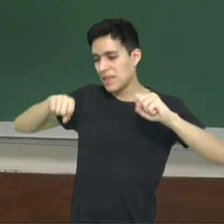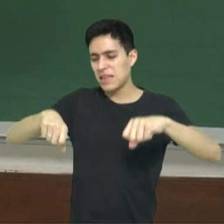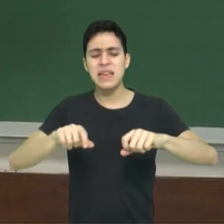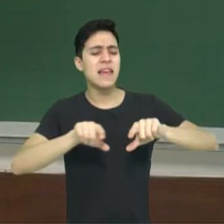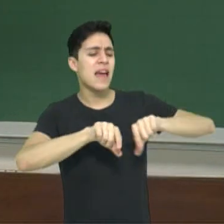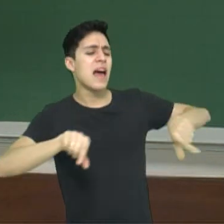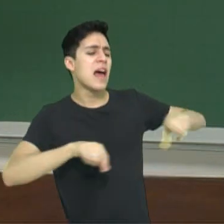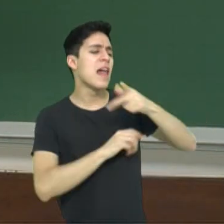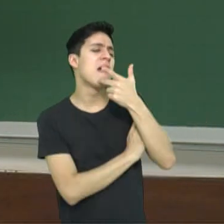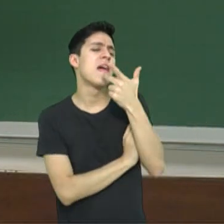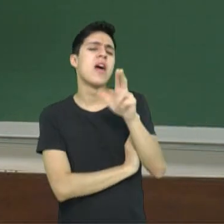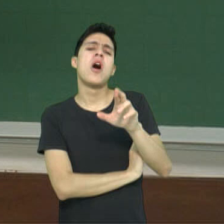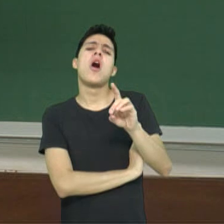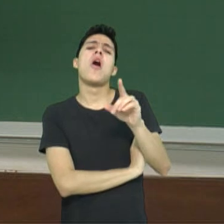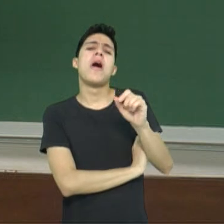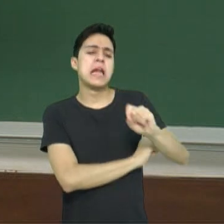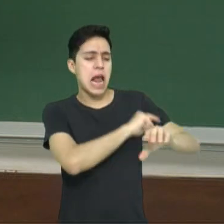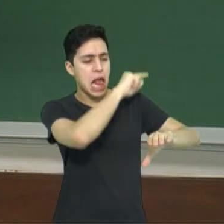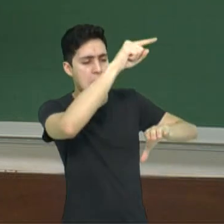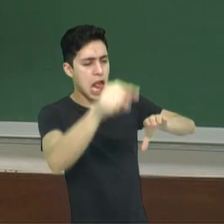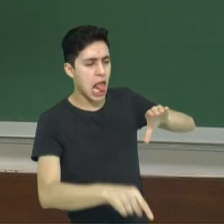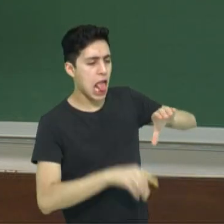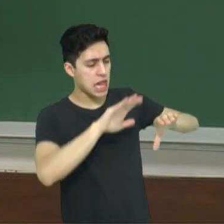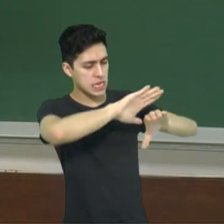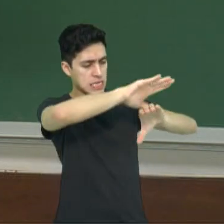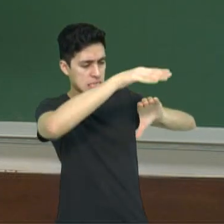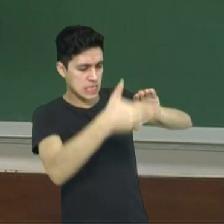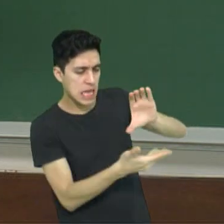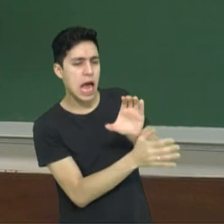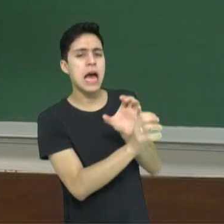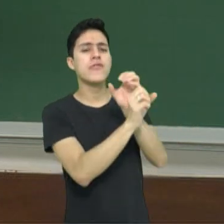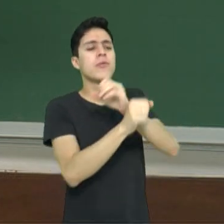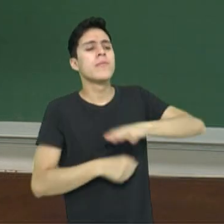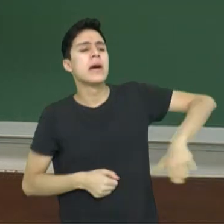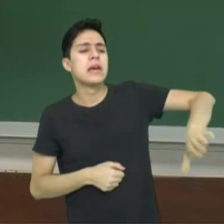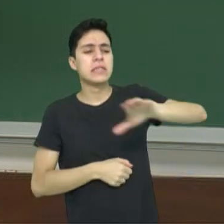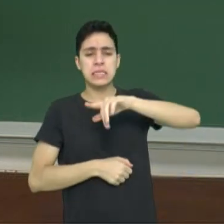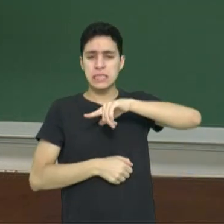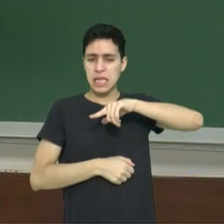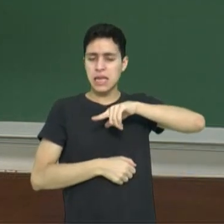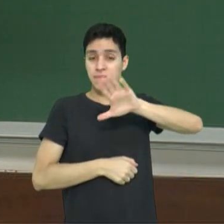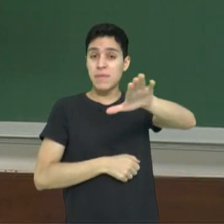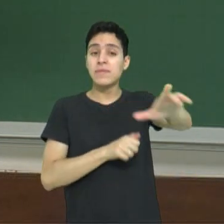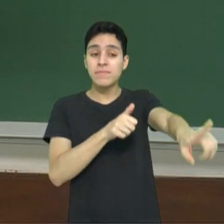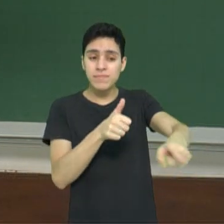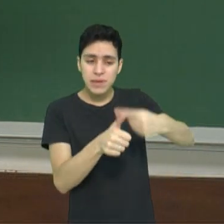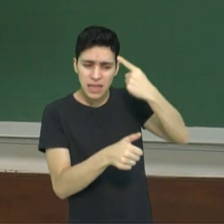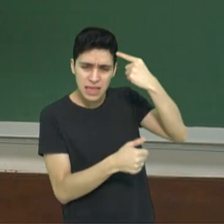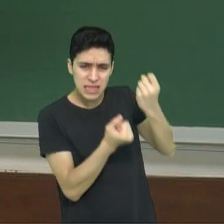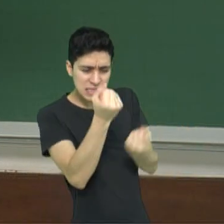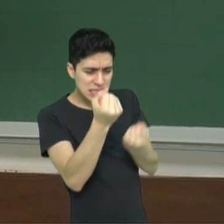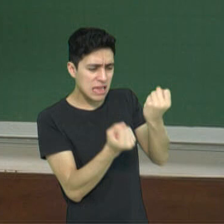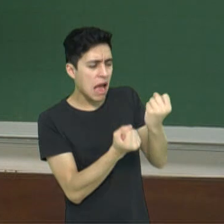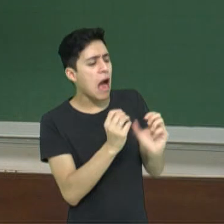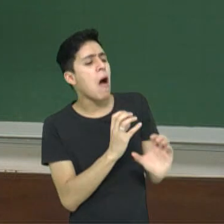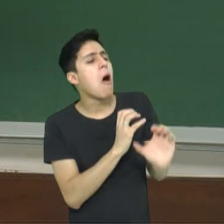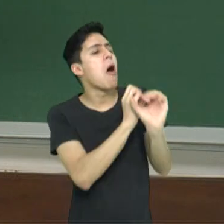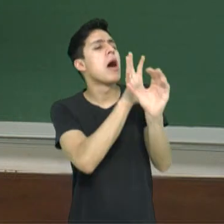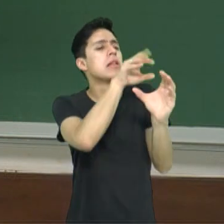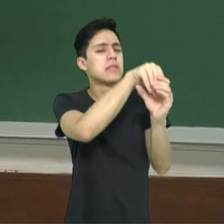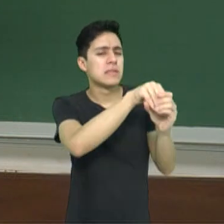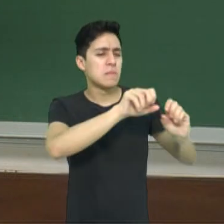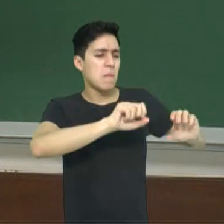de rodas, ok? Então, nós temos que pensar na quantidade de rodas que tem um carro e na quantidade de rodas que tem uma